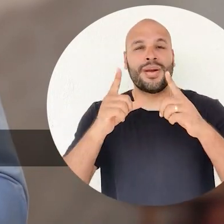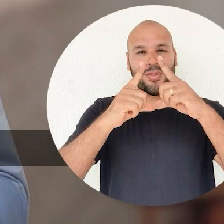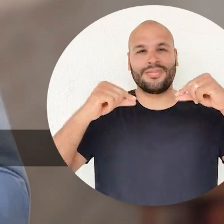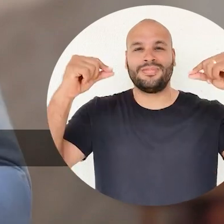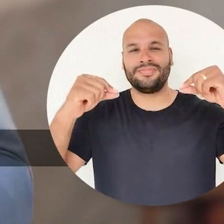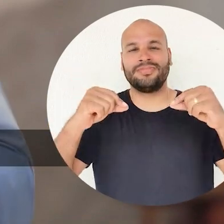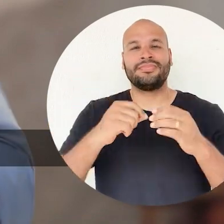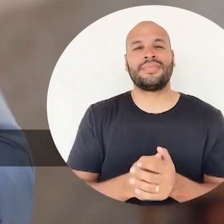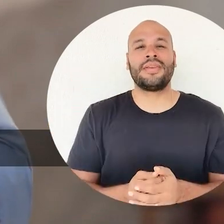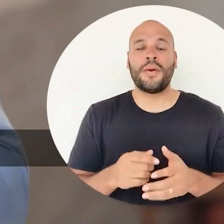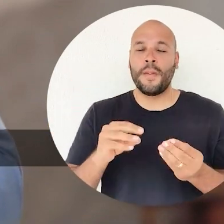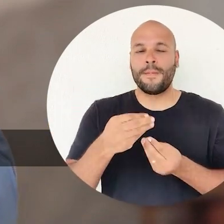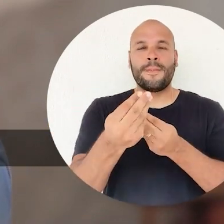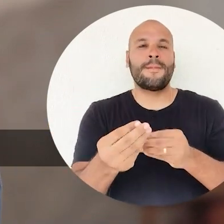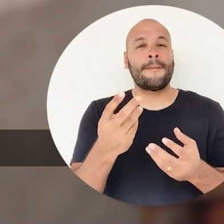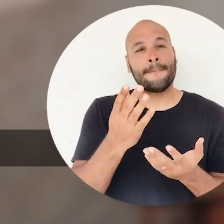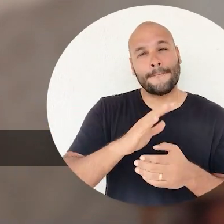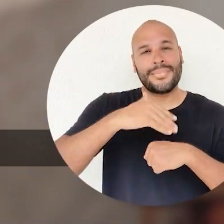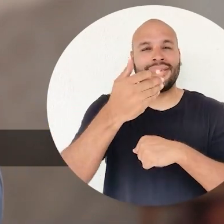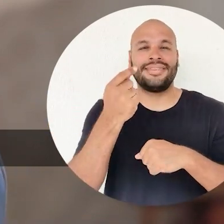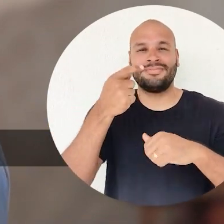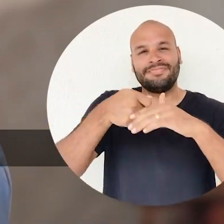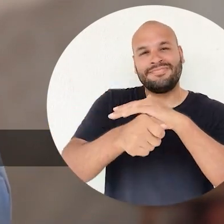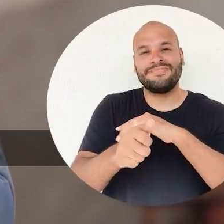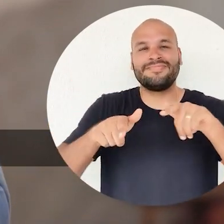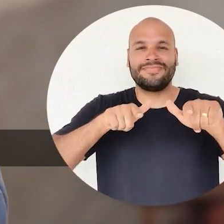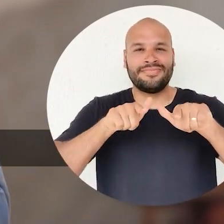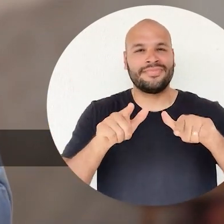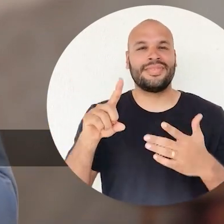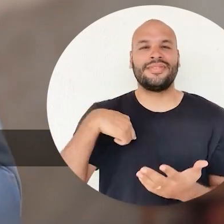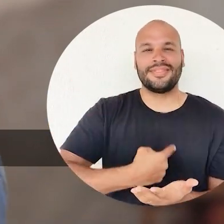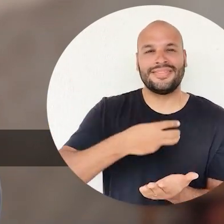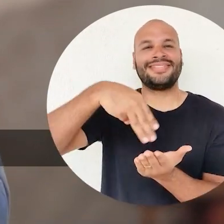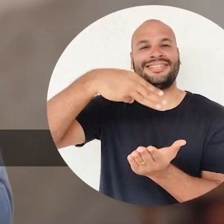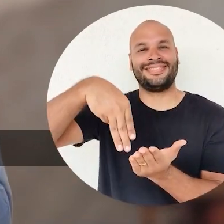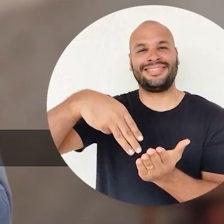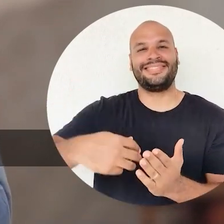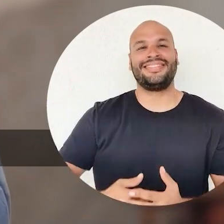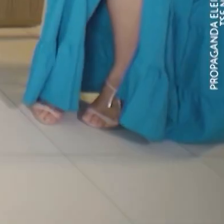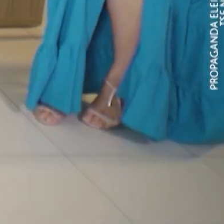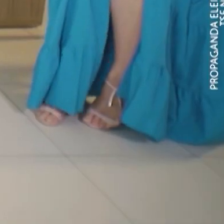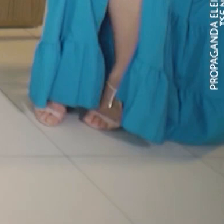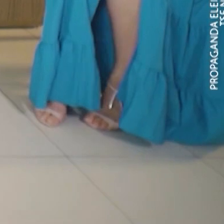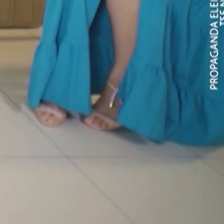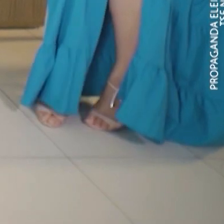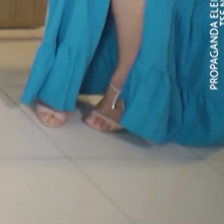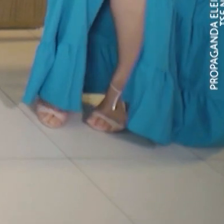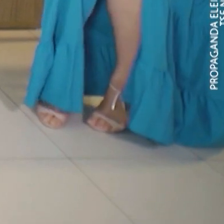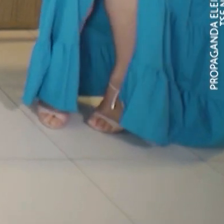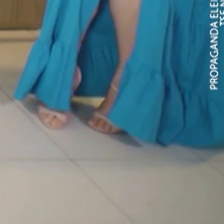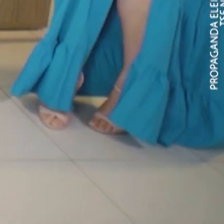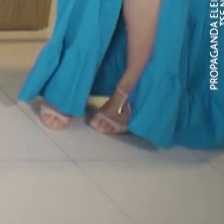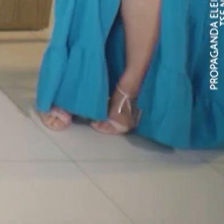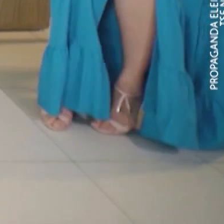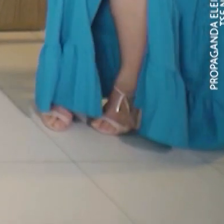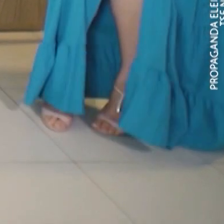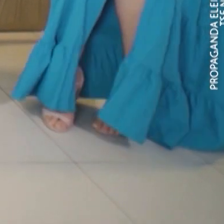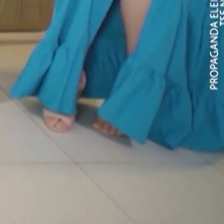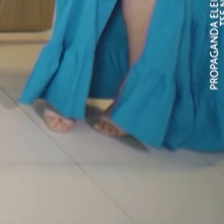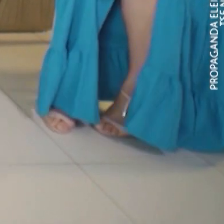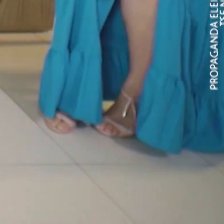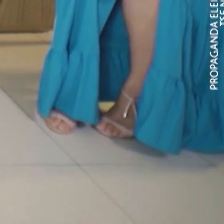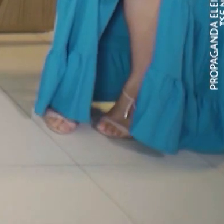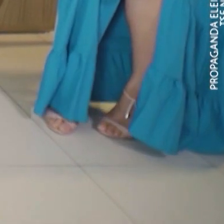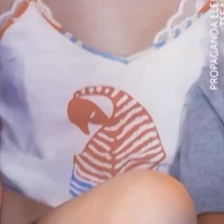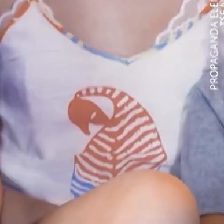em Brasília para trazer mais investimentos e empregos para o nosso Maranhão. Olá, sou Antônio Américo e este é meu time